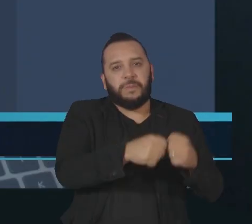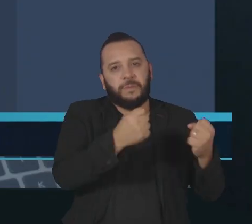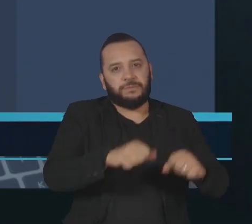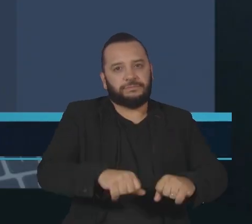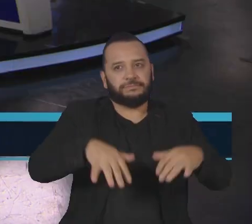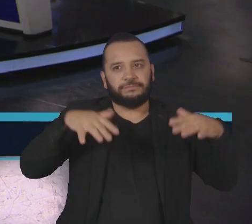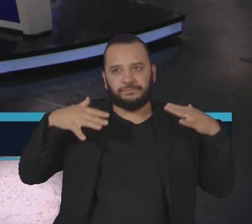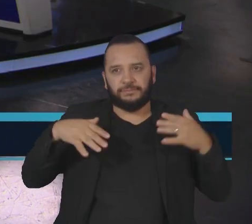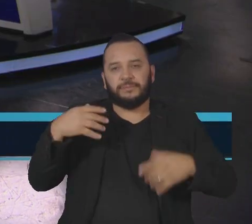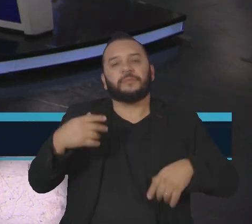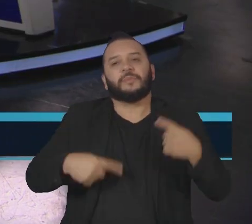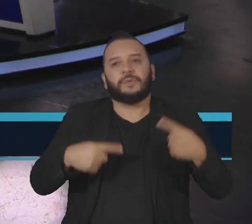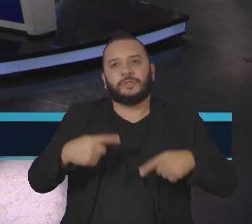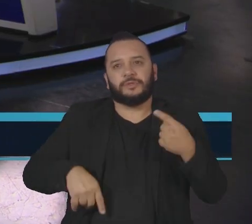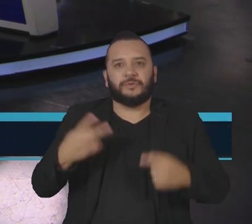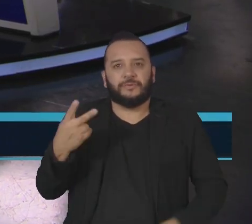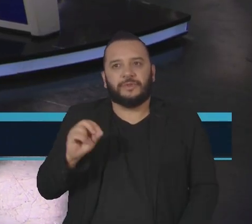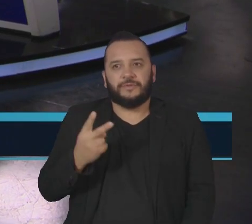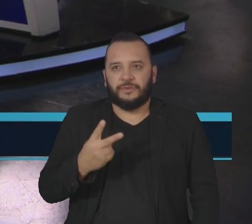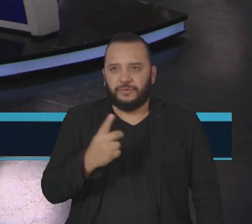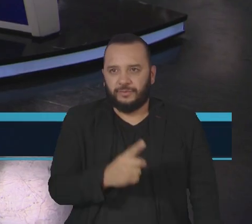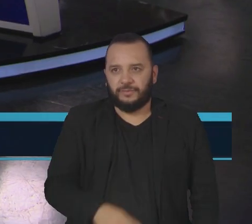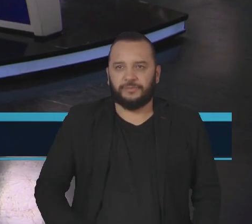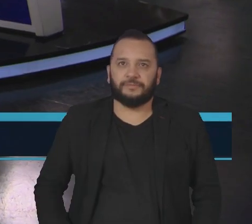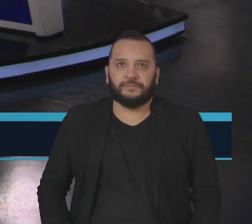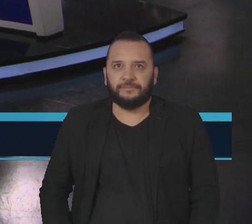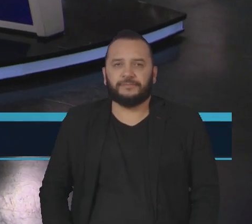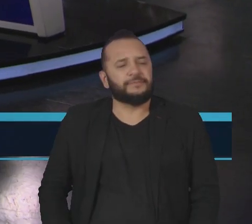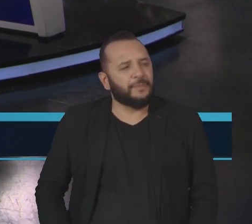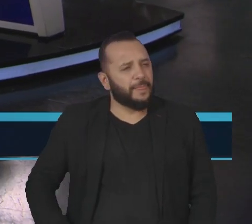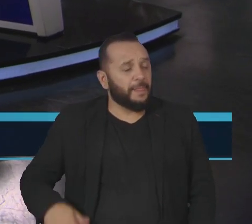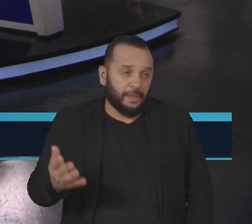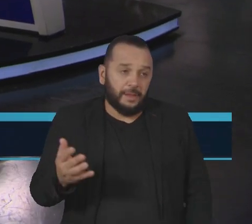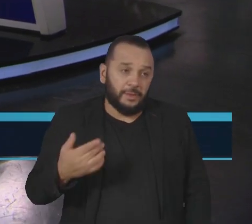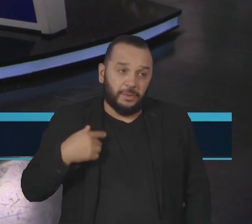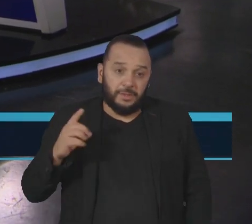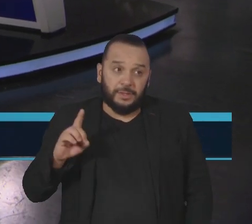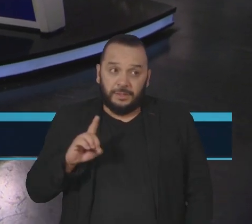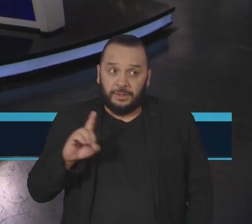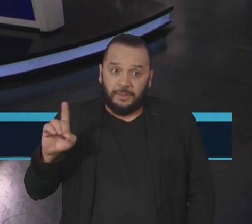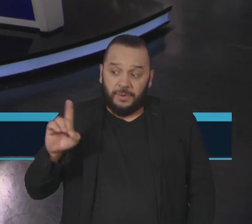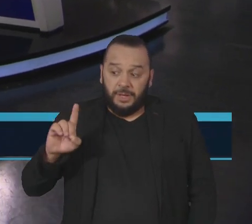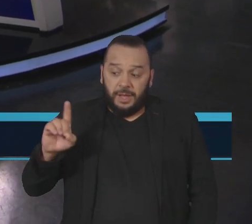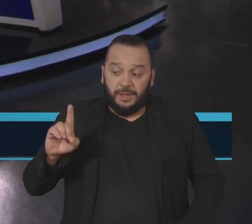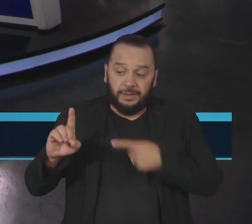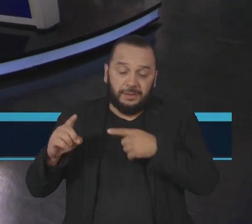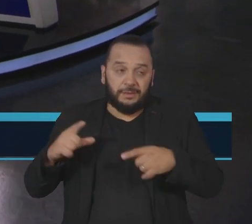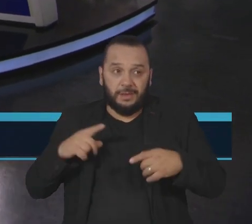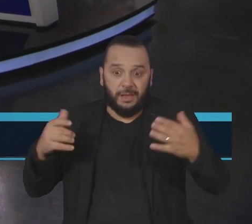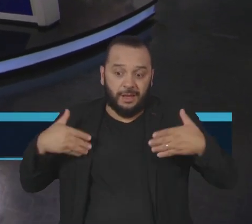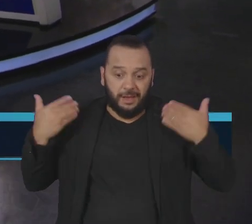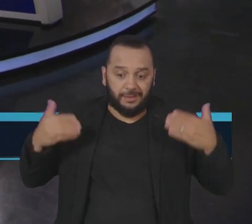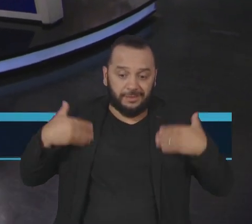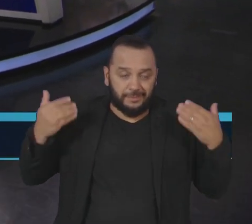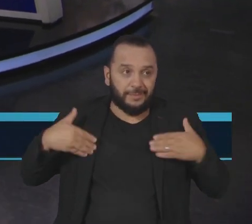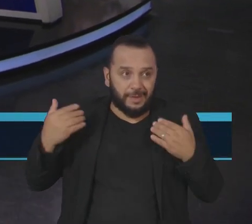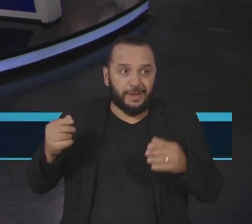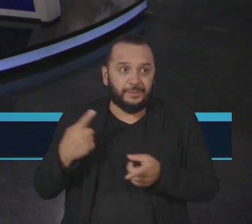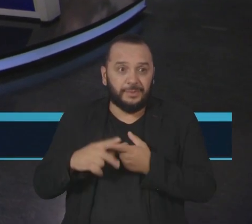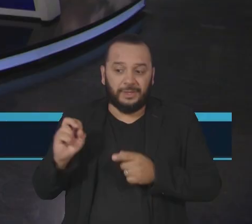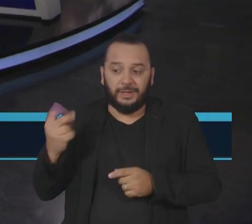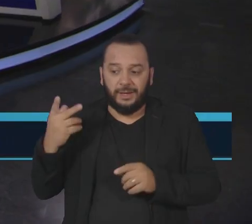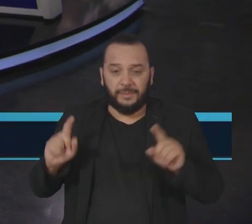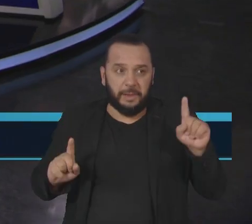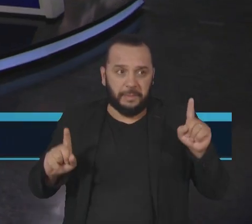2021. Pondé, os democratas estão muito animados com o crescimento da Kamala Harris. Já dá para arriscar um palpite de vitória?